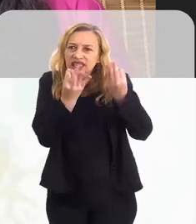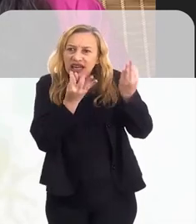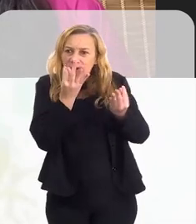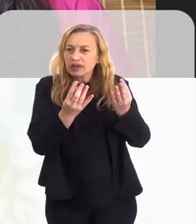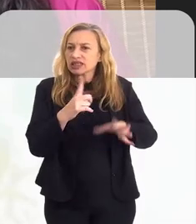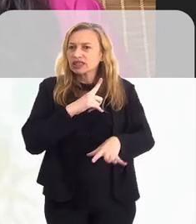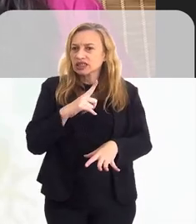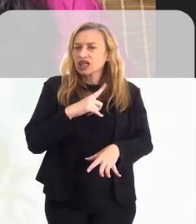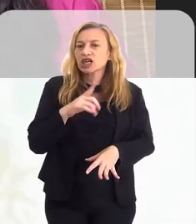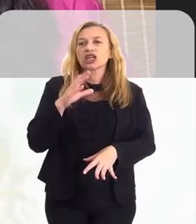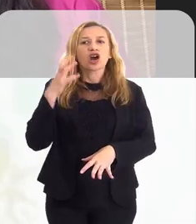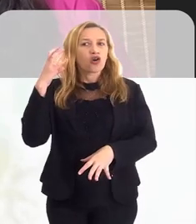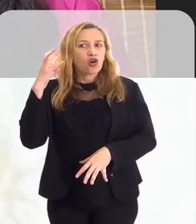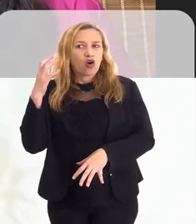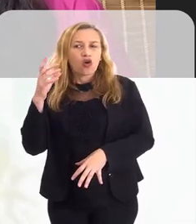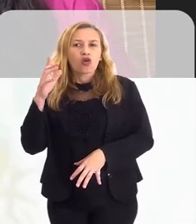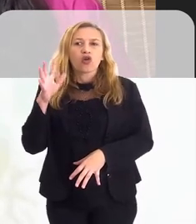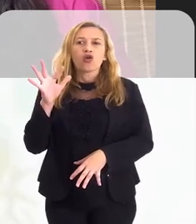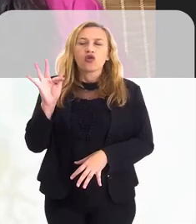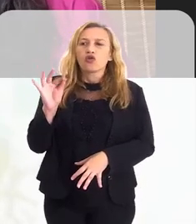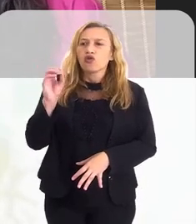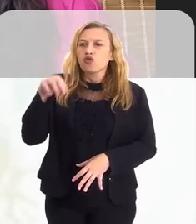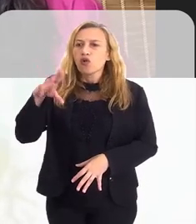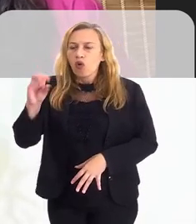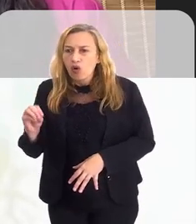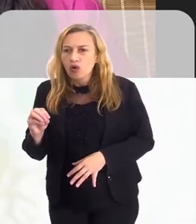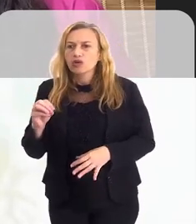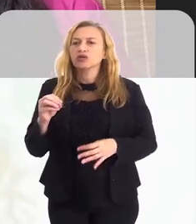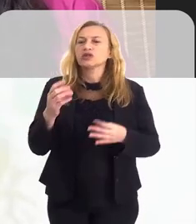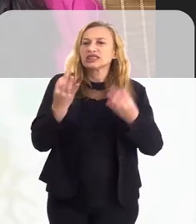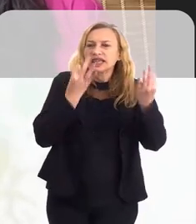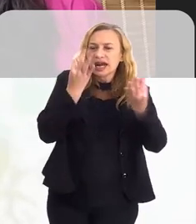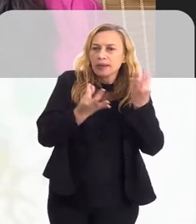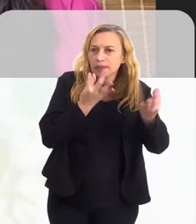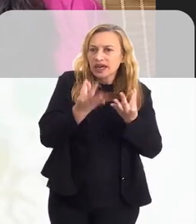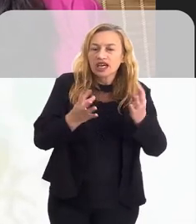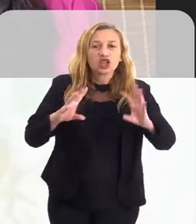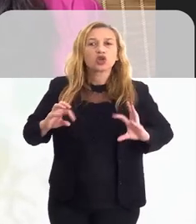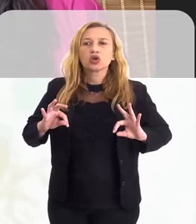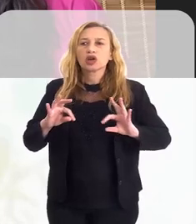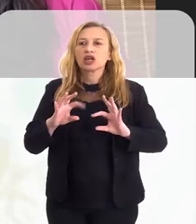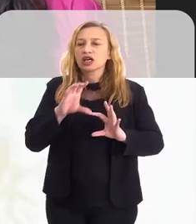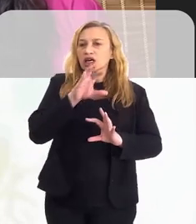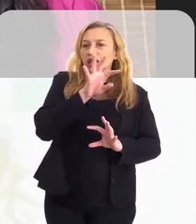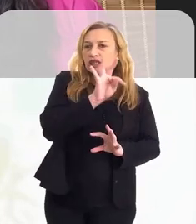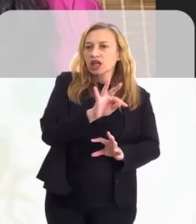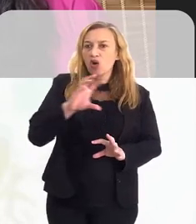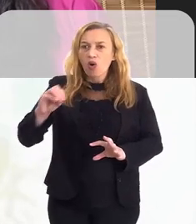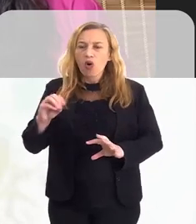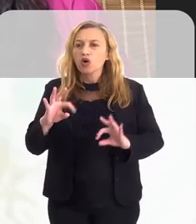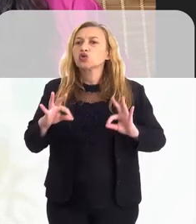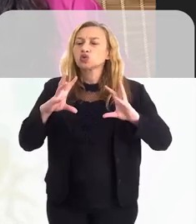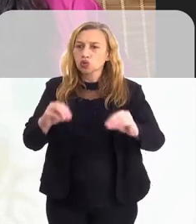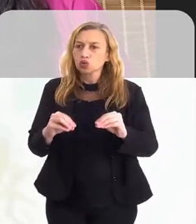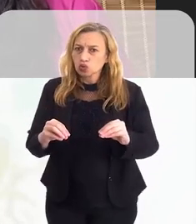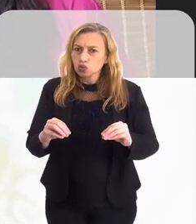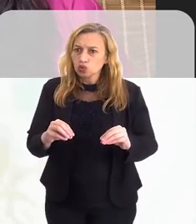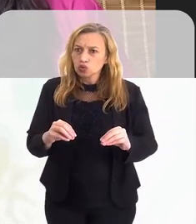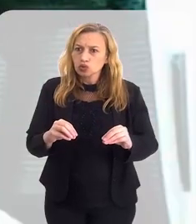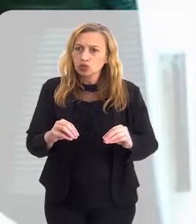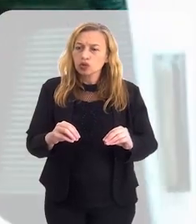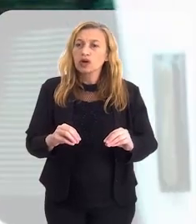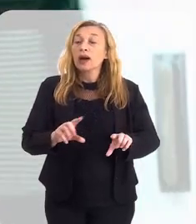as terapias. Então, ele tinha fono, ele tinha fisioterapia, TO, terapia ocupacional. Ele sempre teve acesso às terapias lá